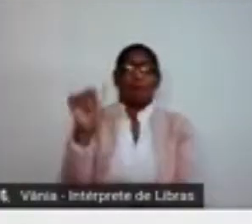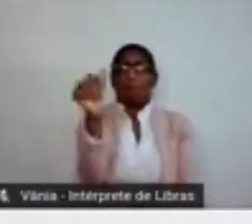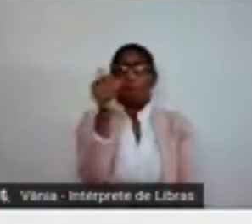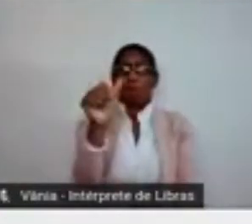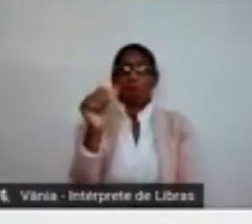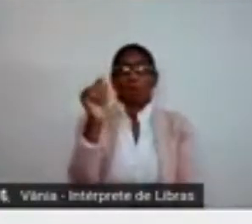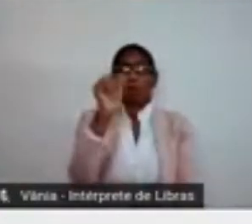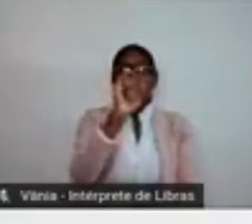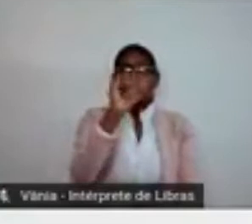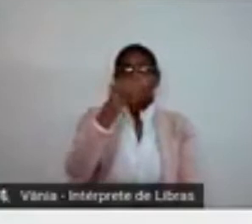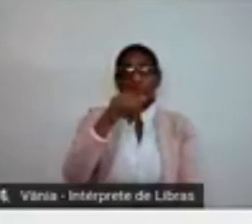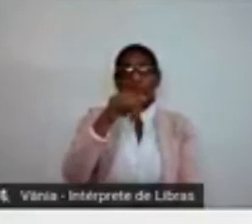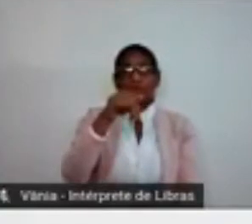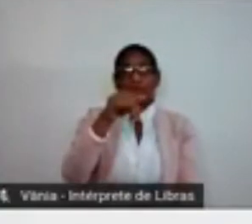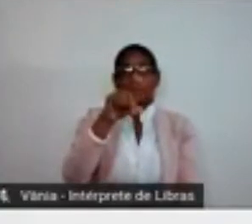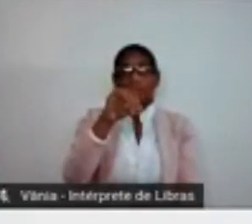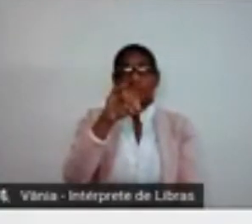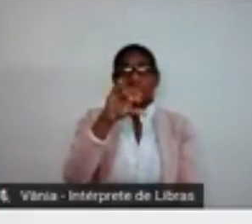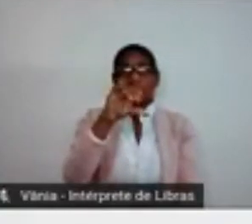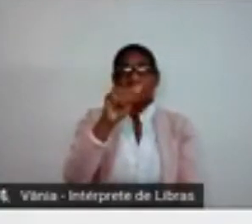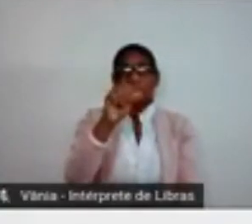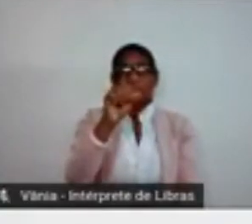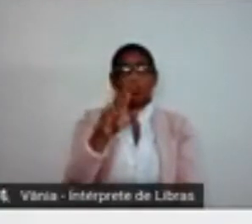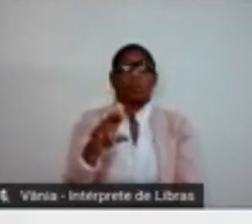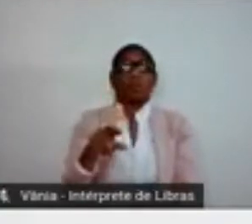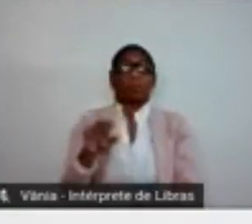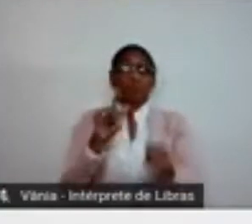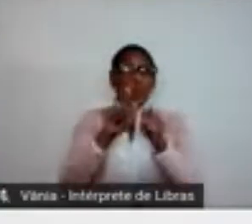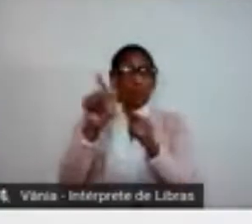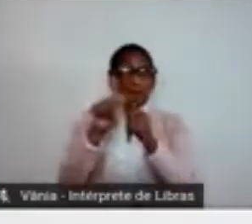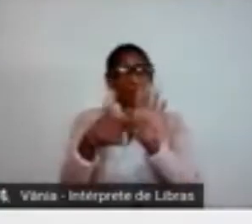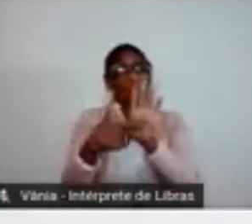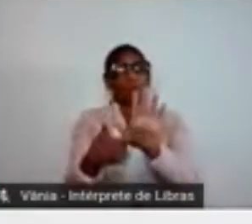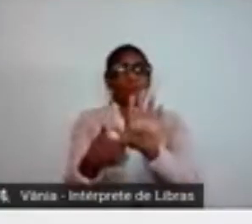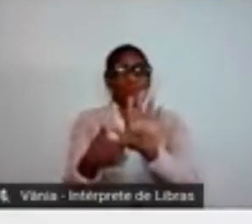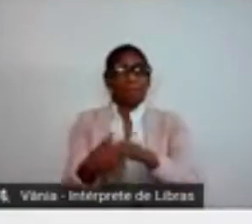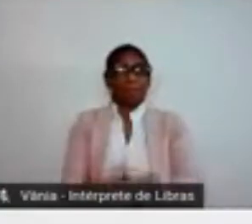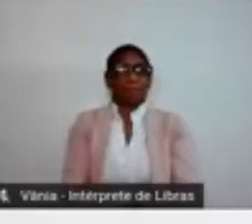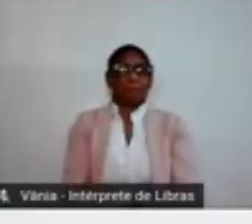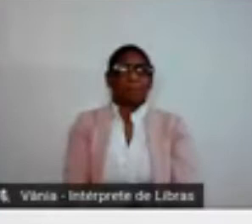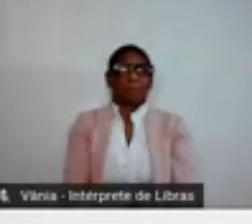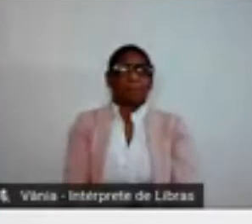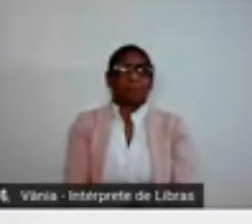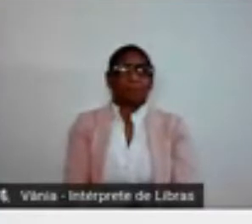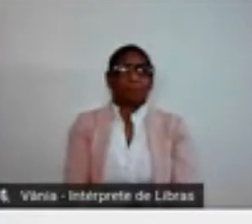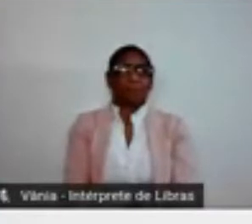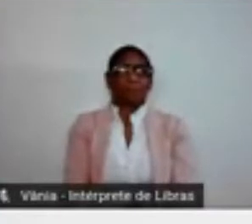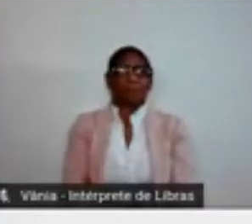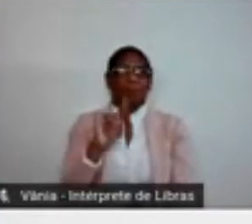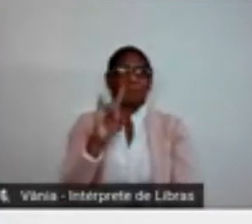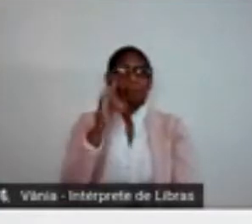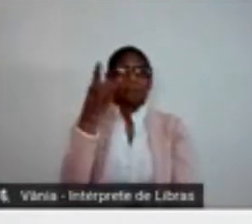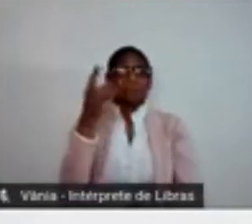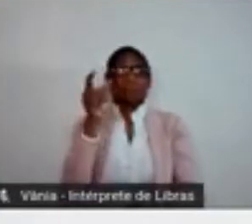falou ali naquele gráfico à esquerda se observa que na última